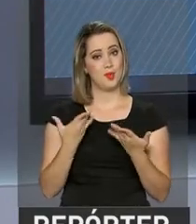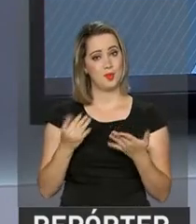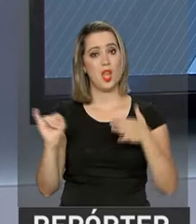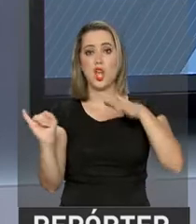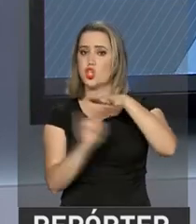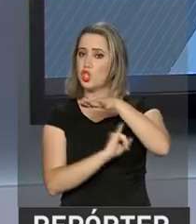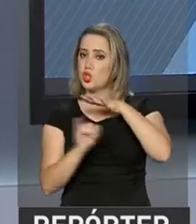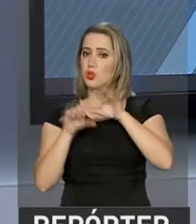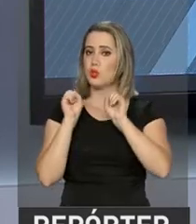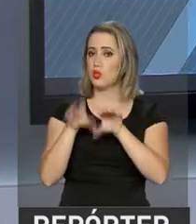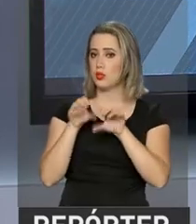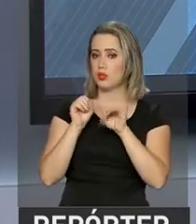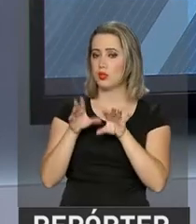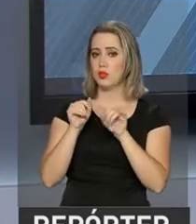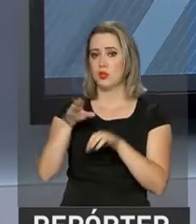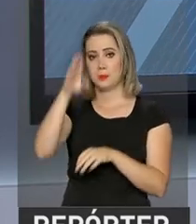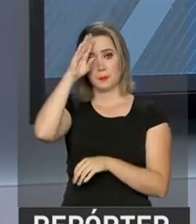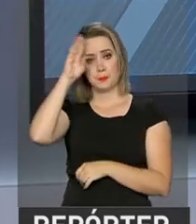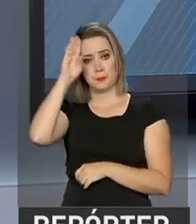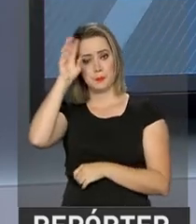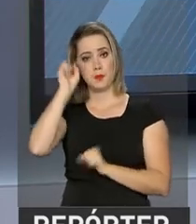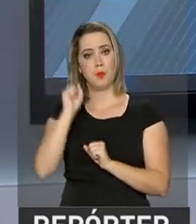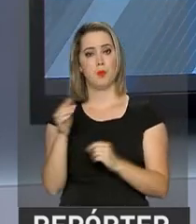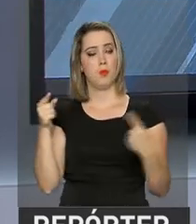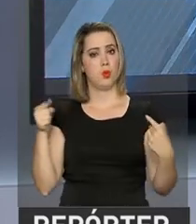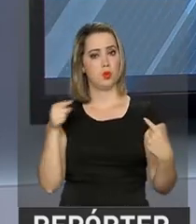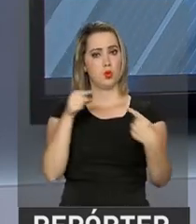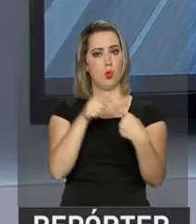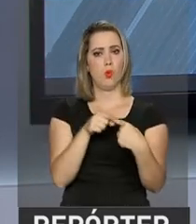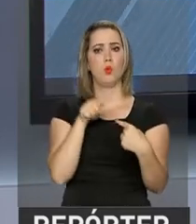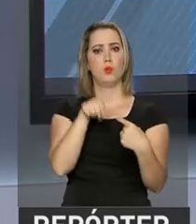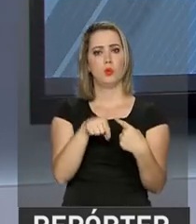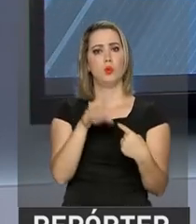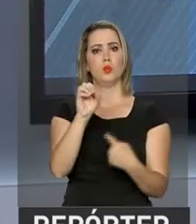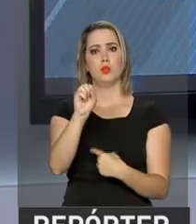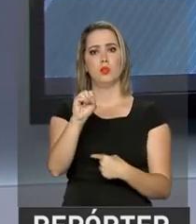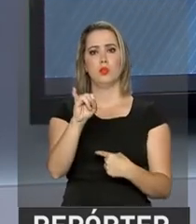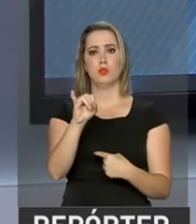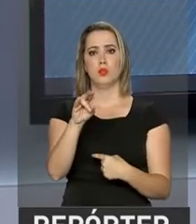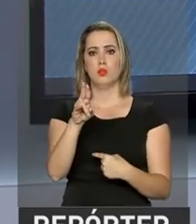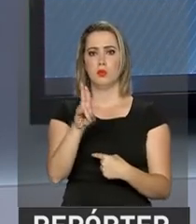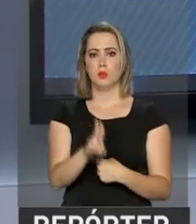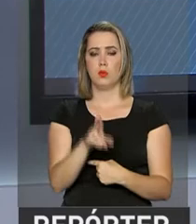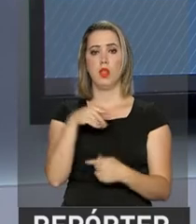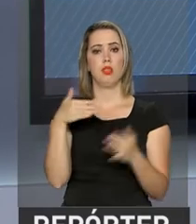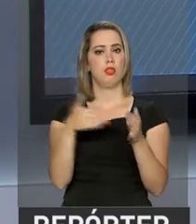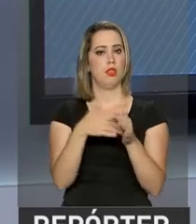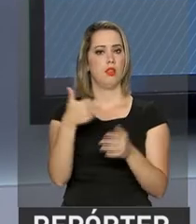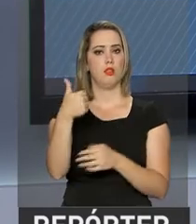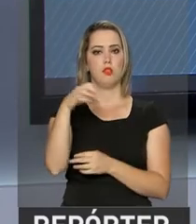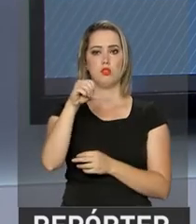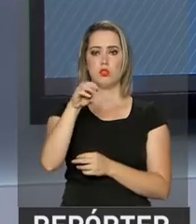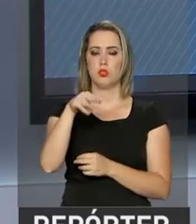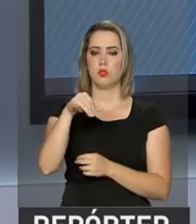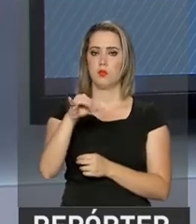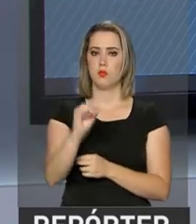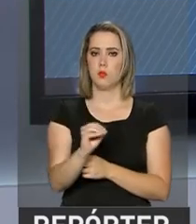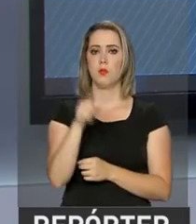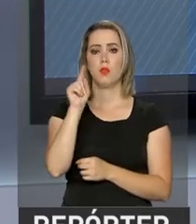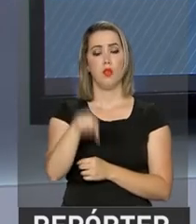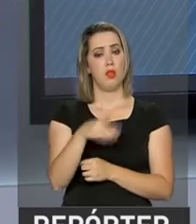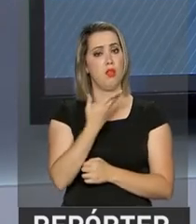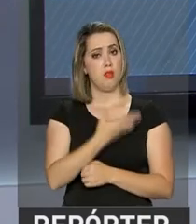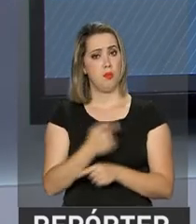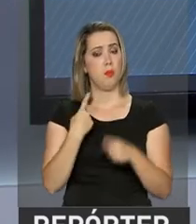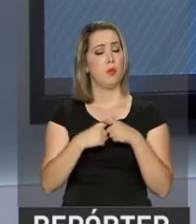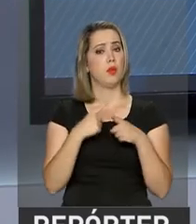superior públicas podem aderir ao Sistema de Seleção Unificada, SISU, até o próximo dia 19 de maio. É por meio do SISU que